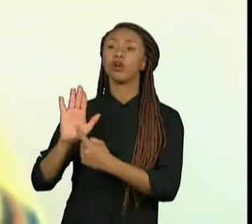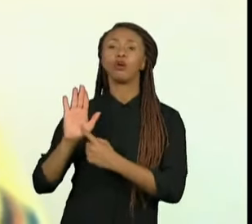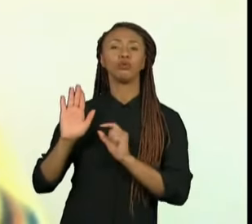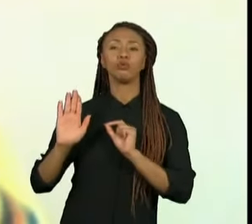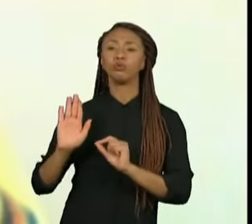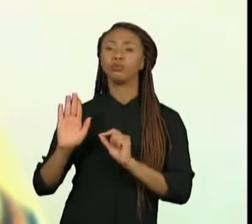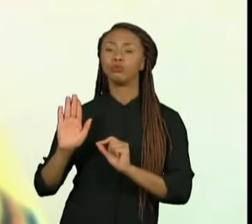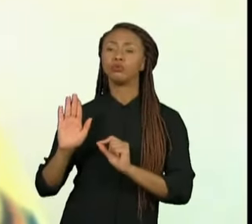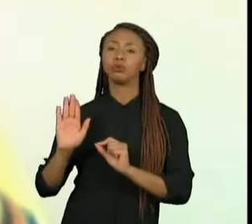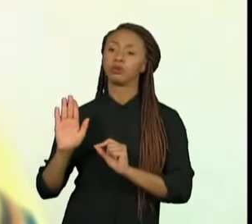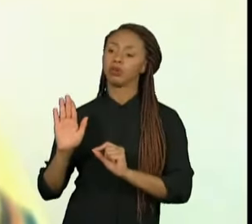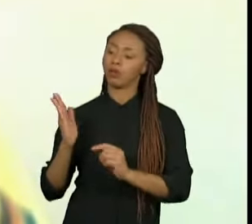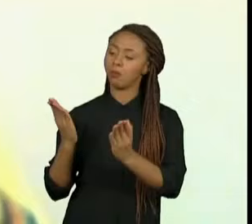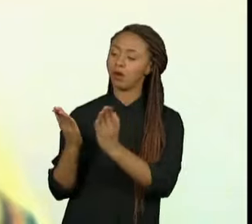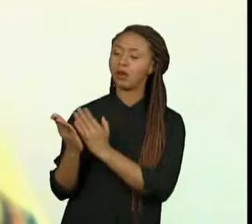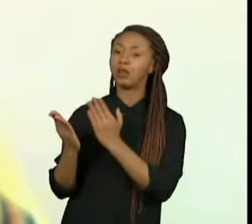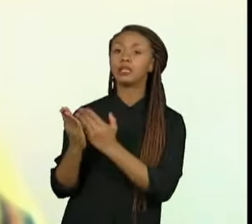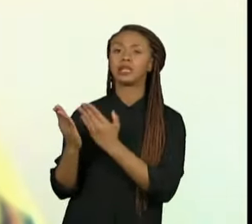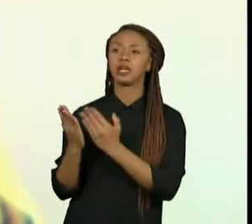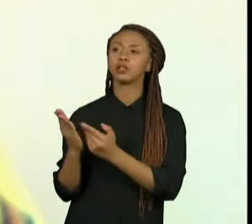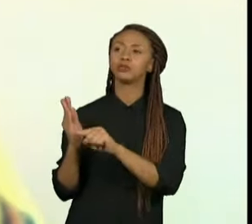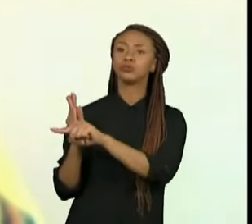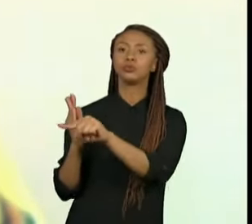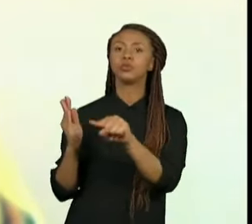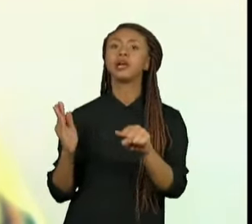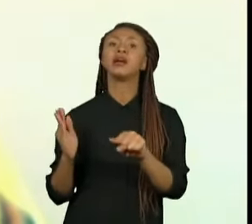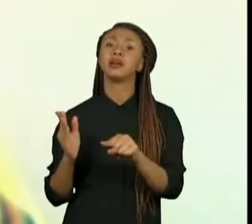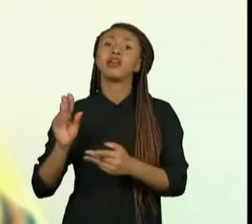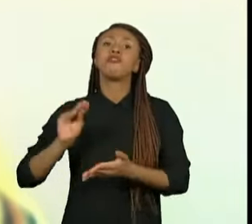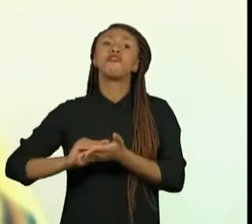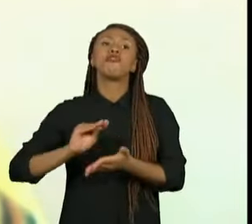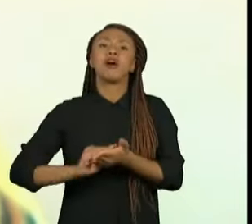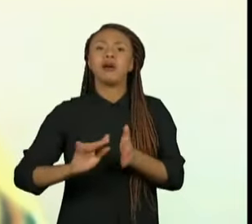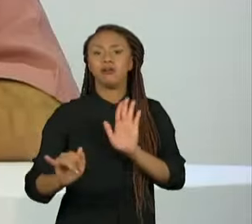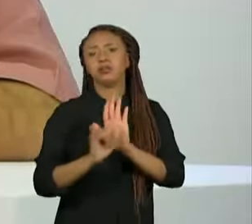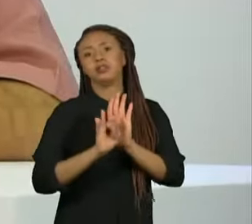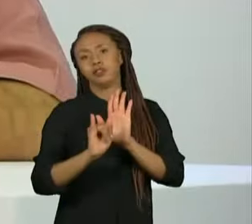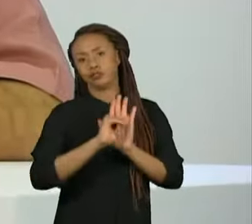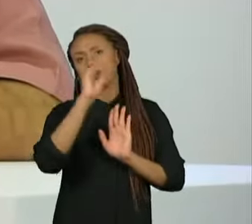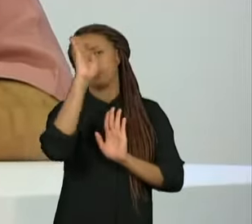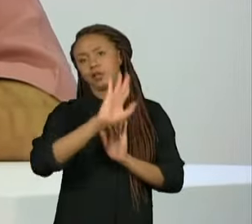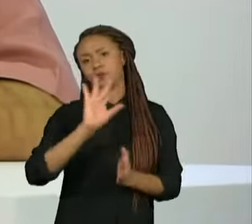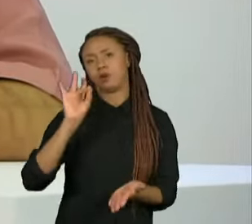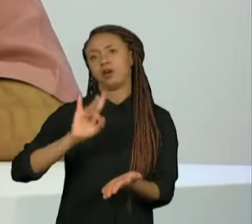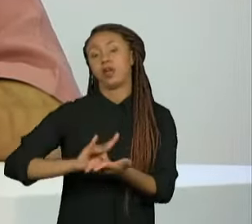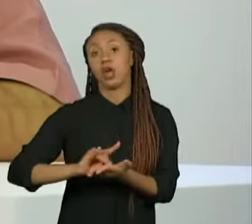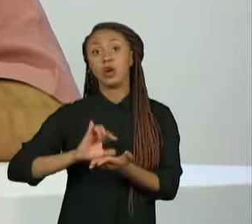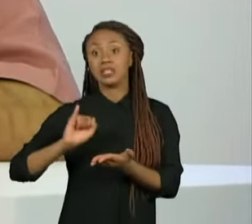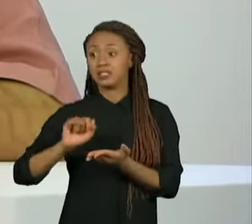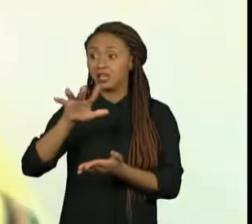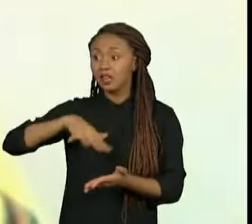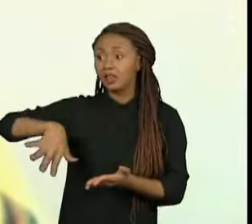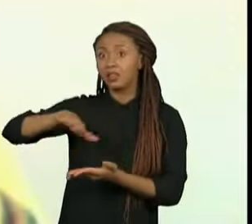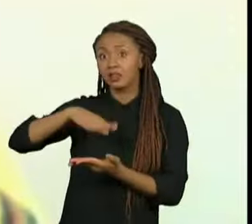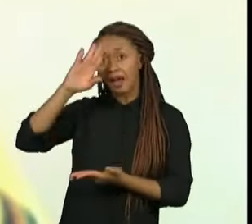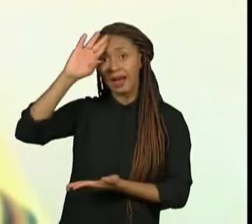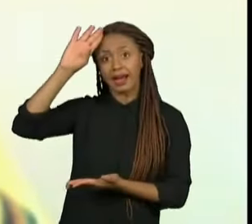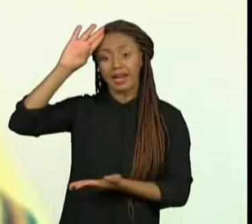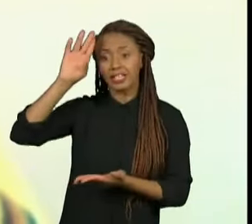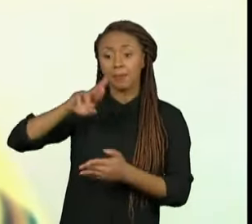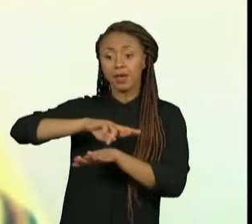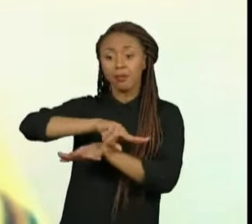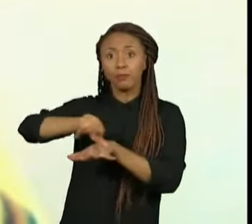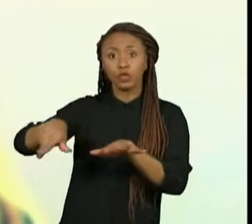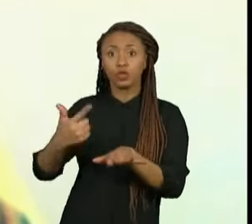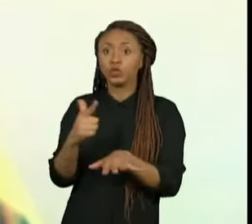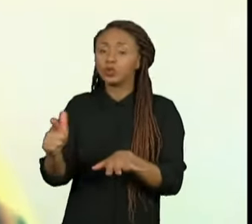que ainda não dá conta da identidade brasileira. Enquanto a academia não for múltipla, nós não temos uma